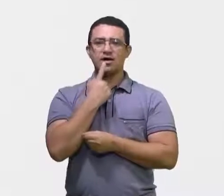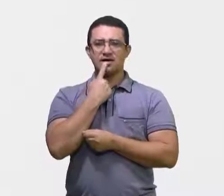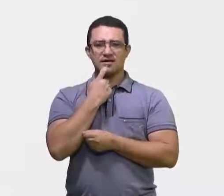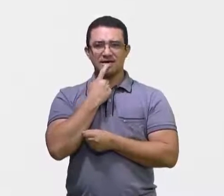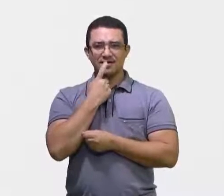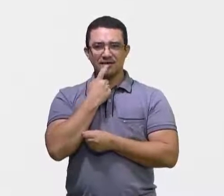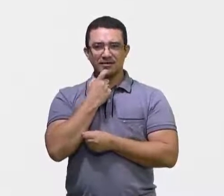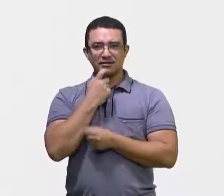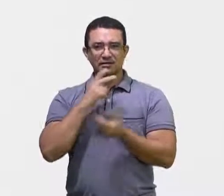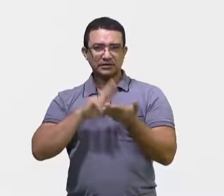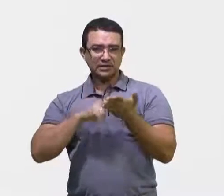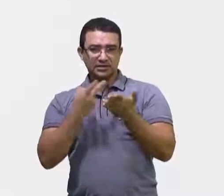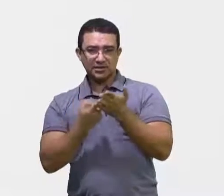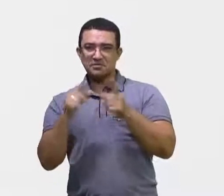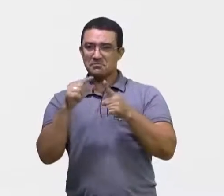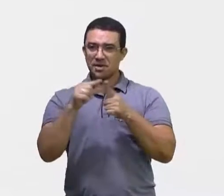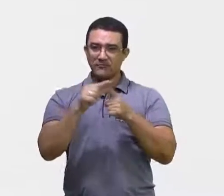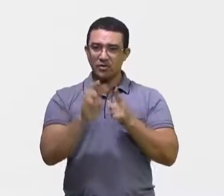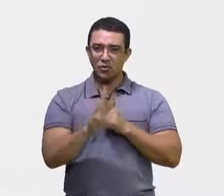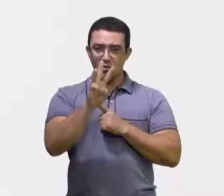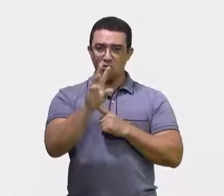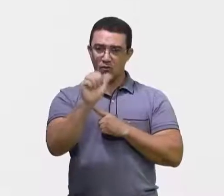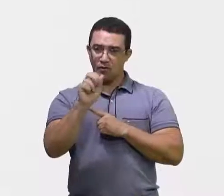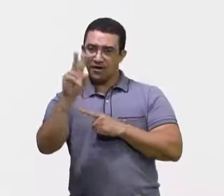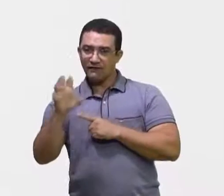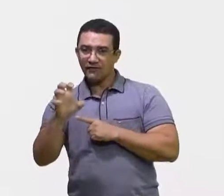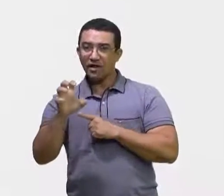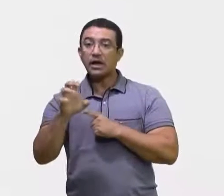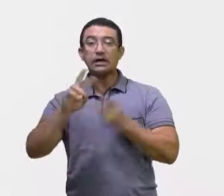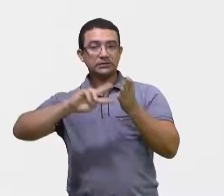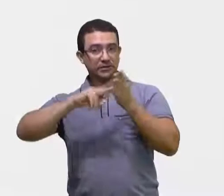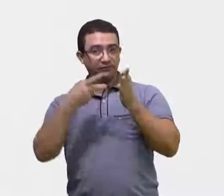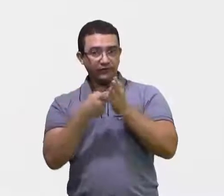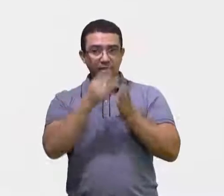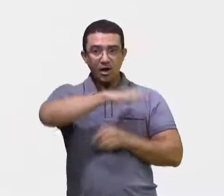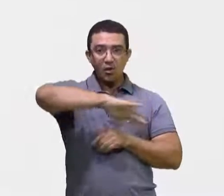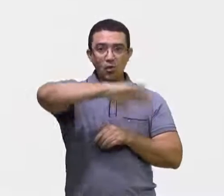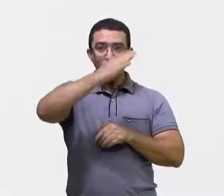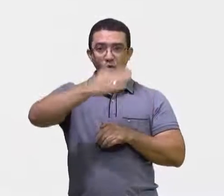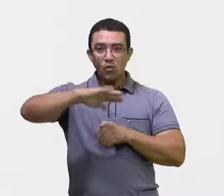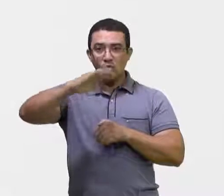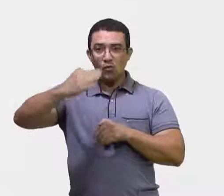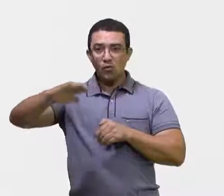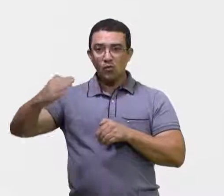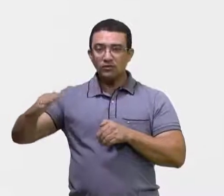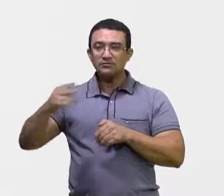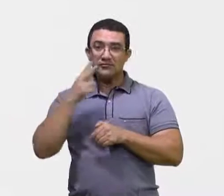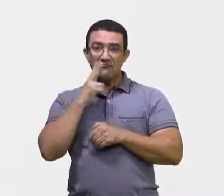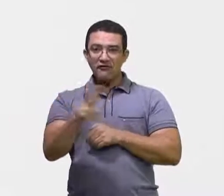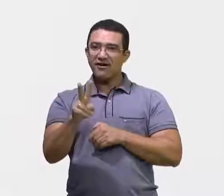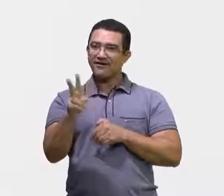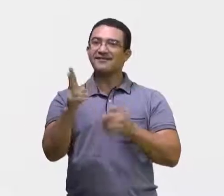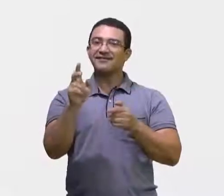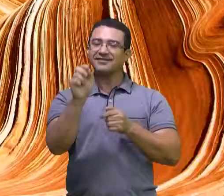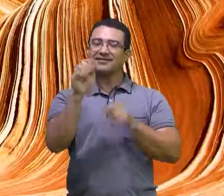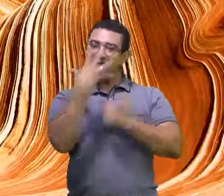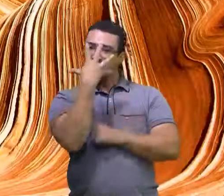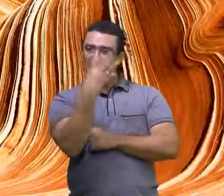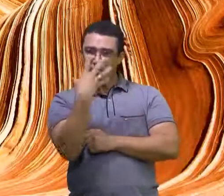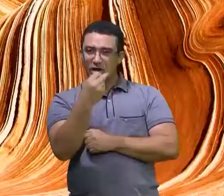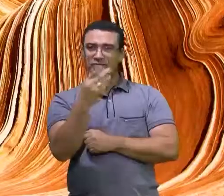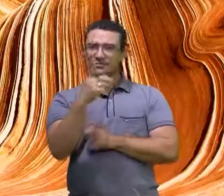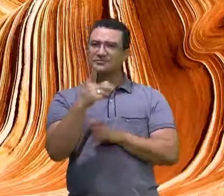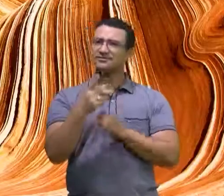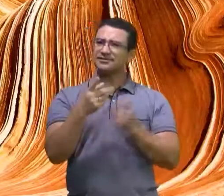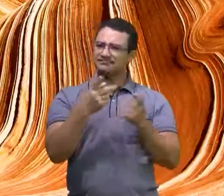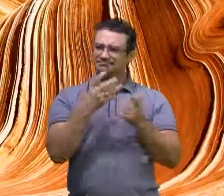A tradução literal da palavra wave significa onda. E olha só na imagem, gente, como esse deserto ele é